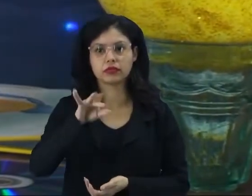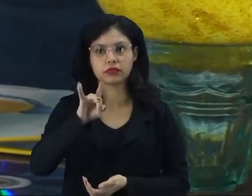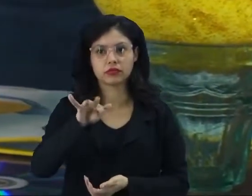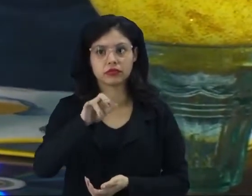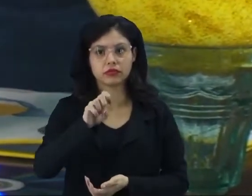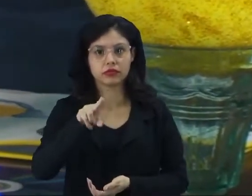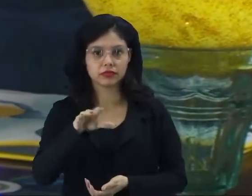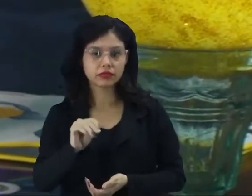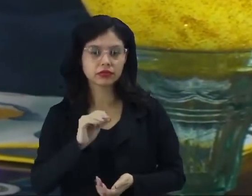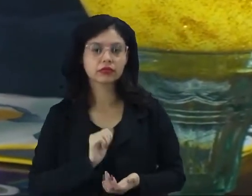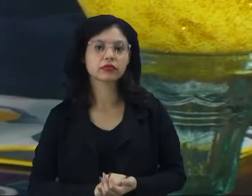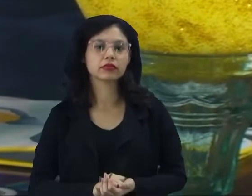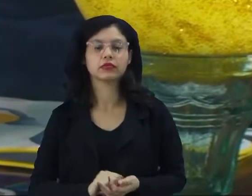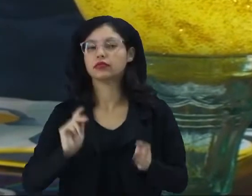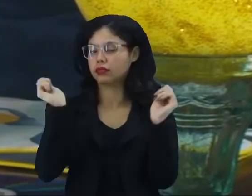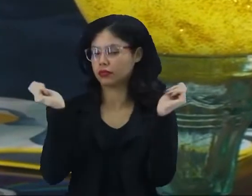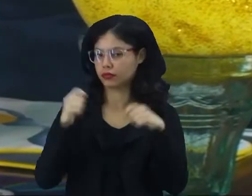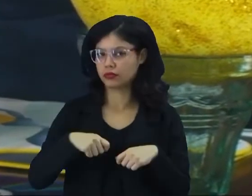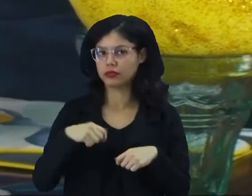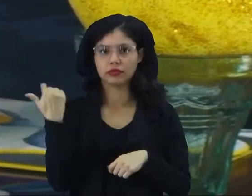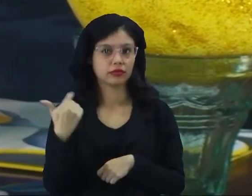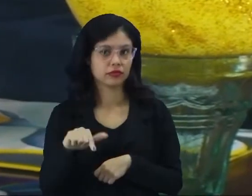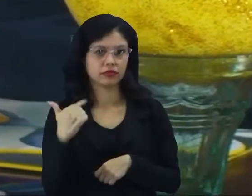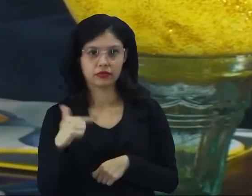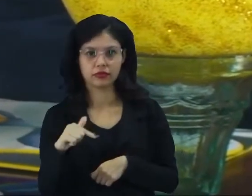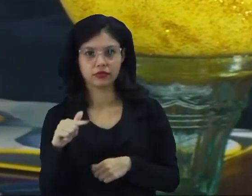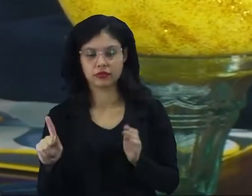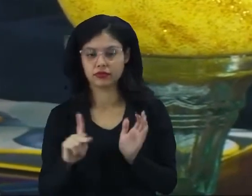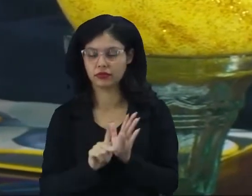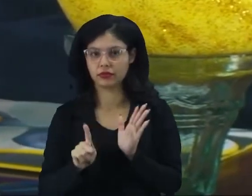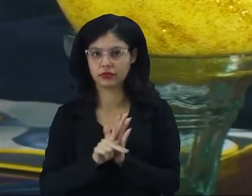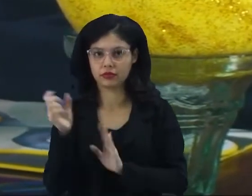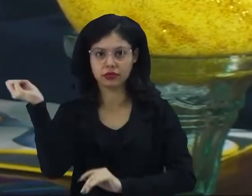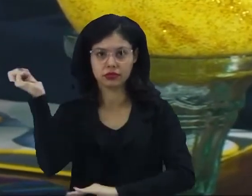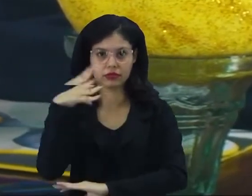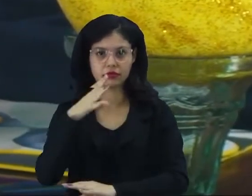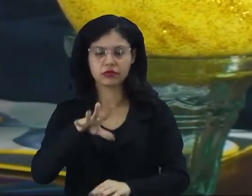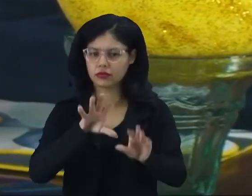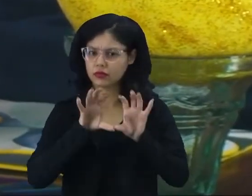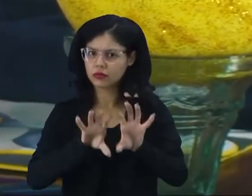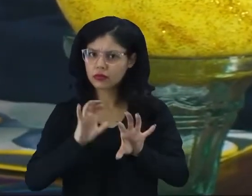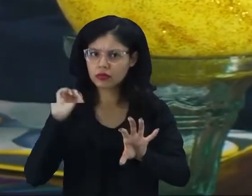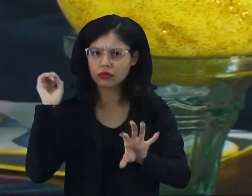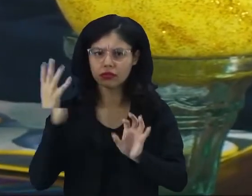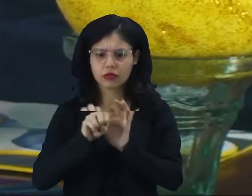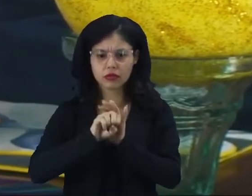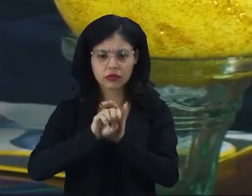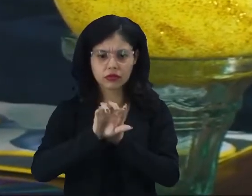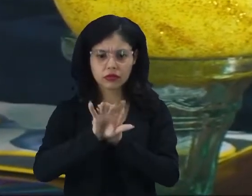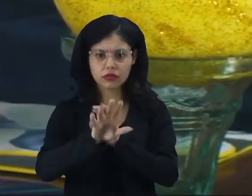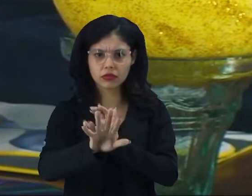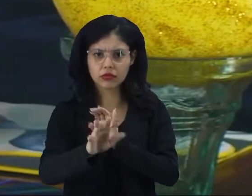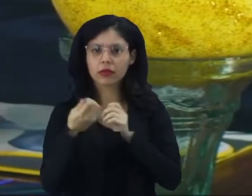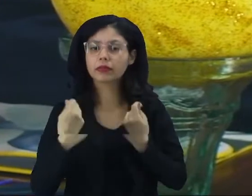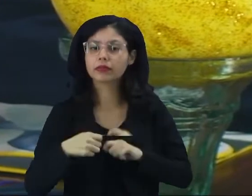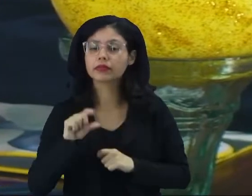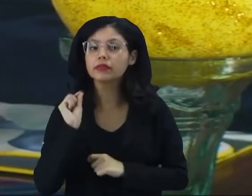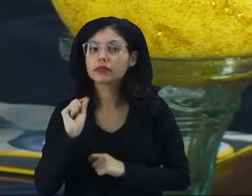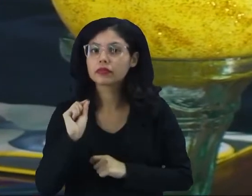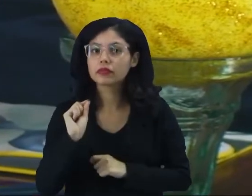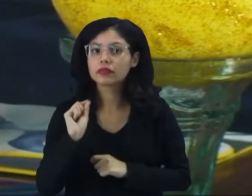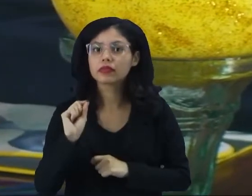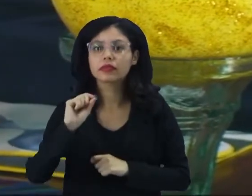iluminado, olha só. Ela não possui luz própria. Para ter essa luz, ela precisa de quê?